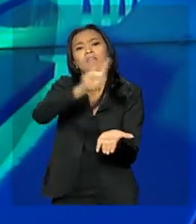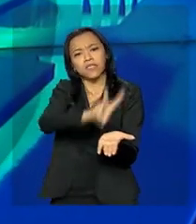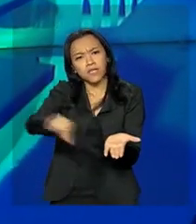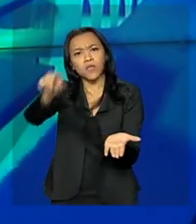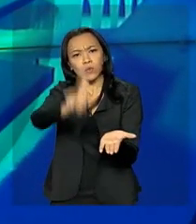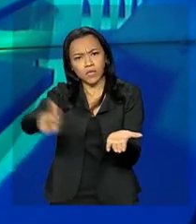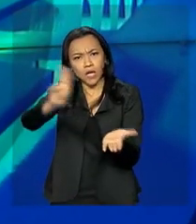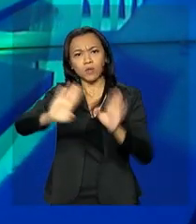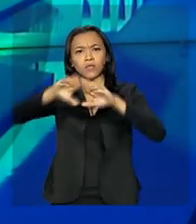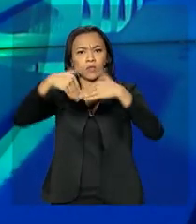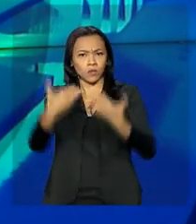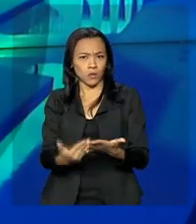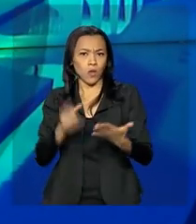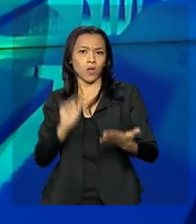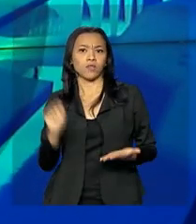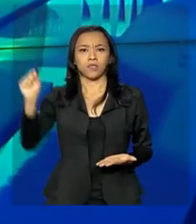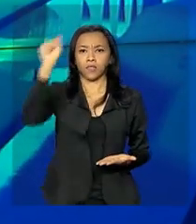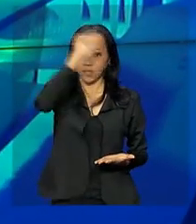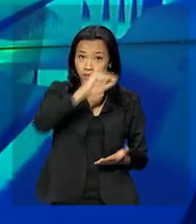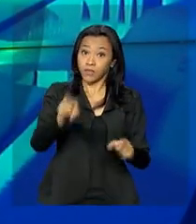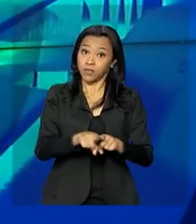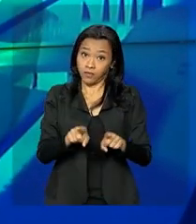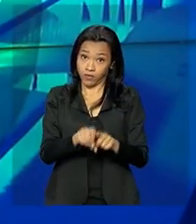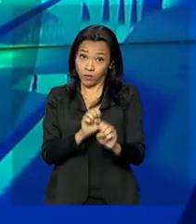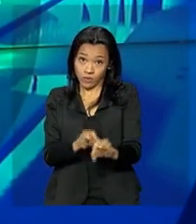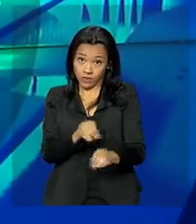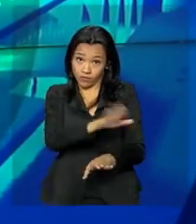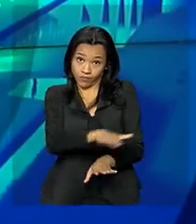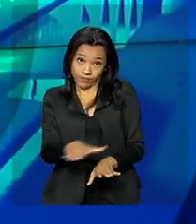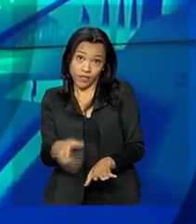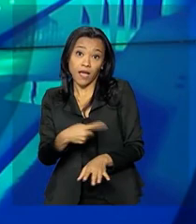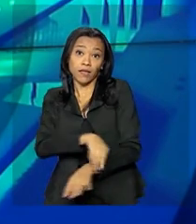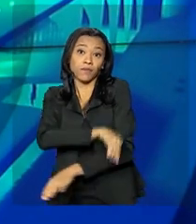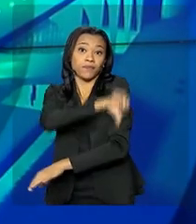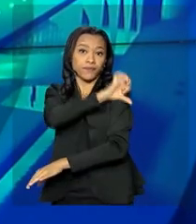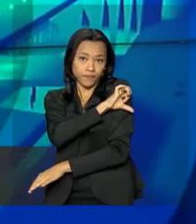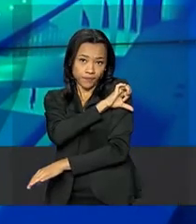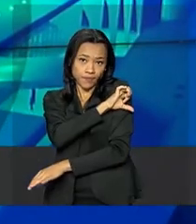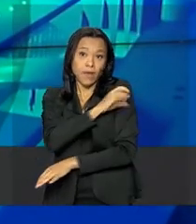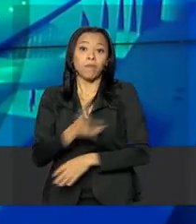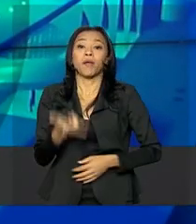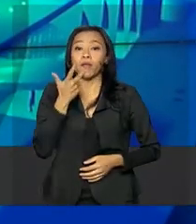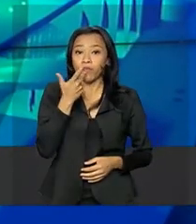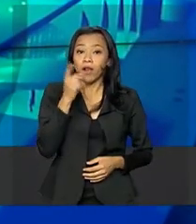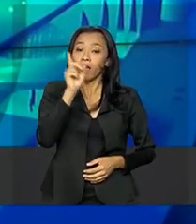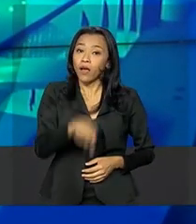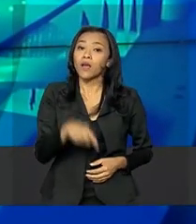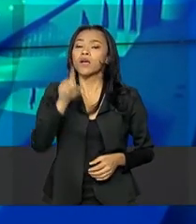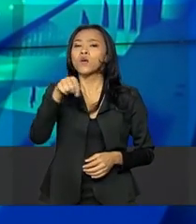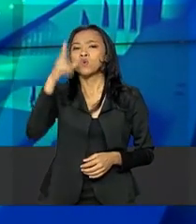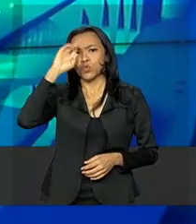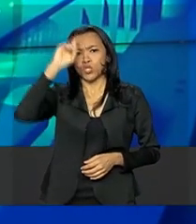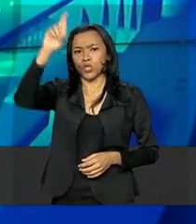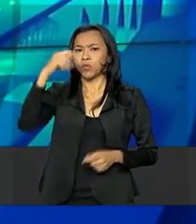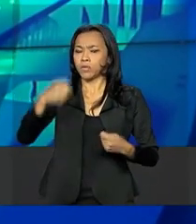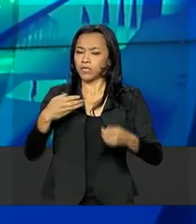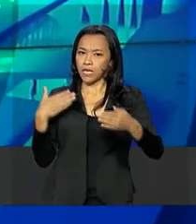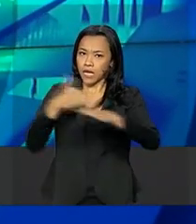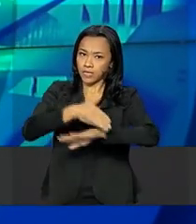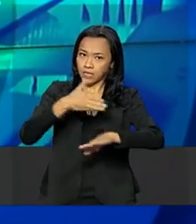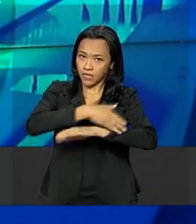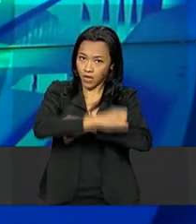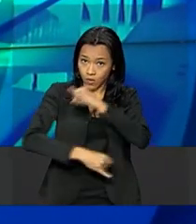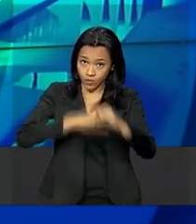turmas de educação infantil e anos iniciais do ensino fundamental. Para indicar as publicações, os gestores devem acessar o site do